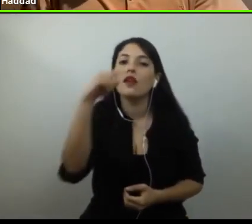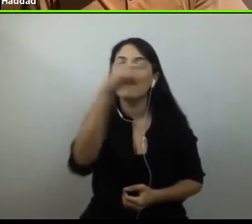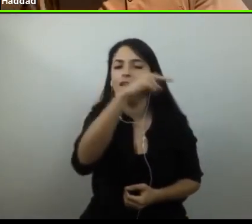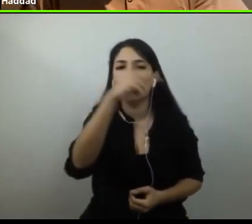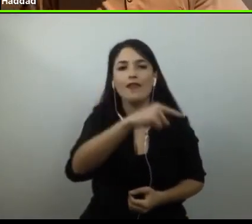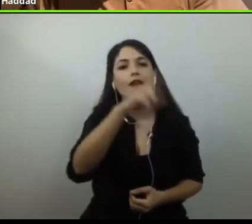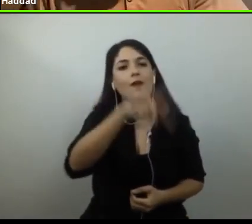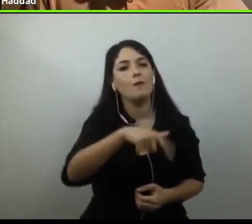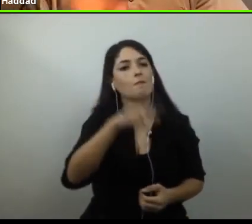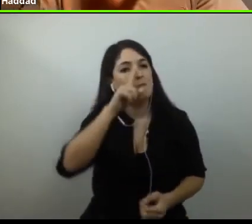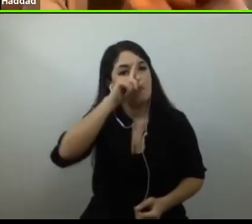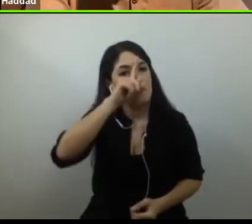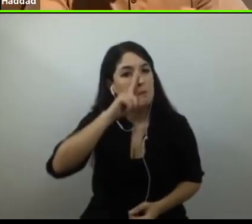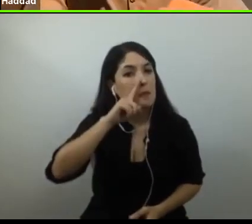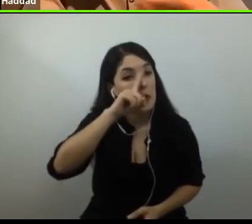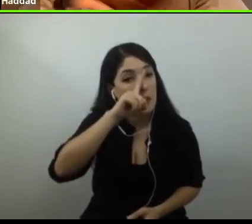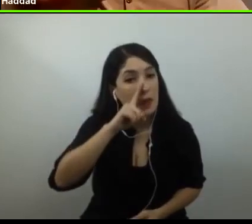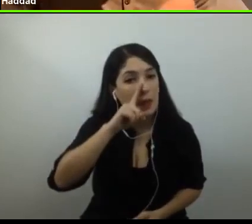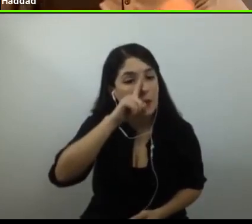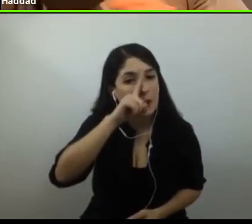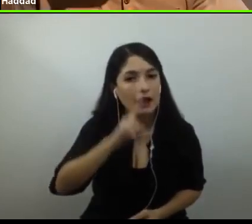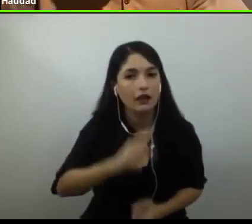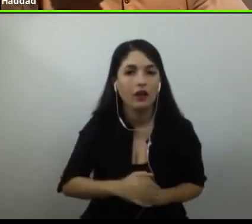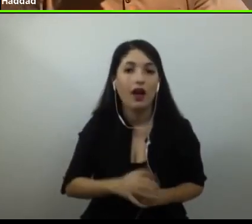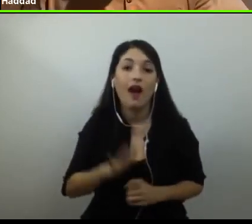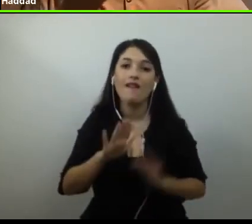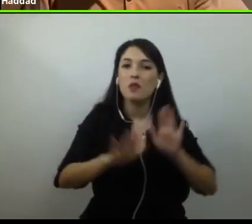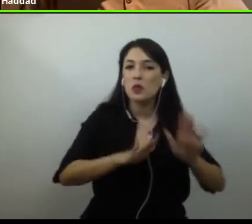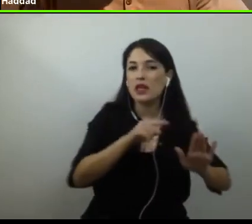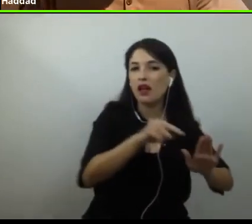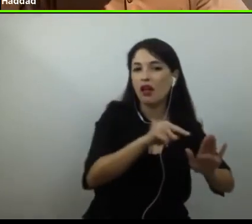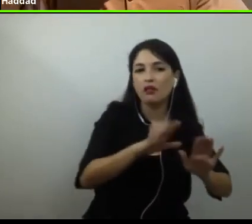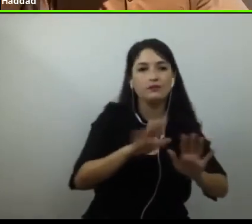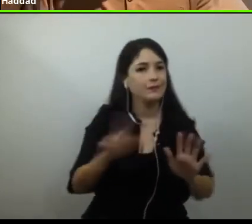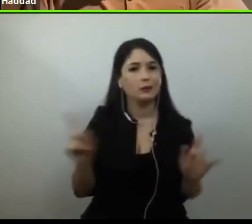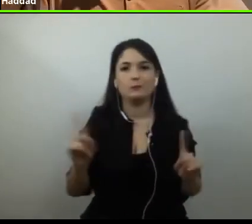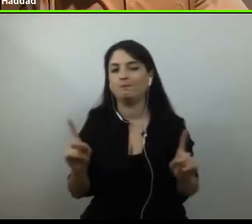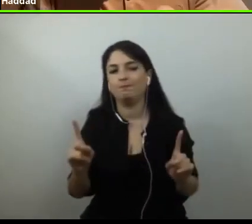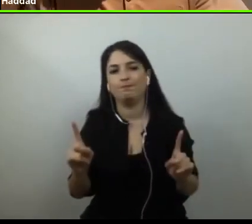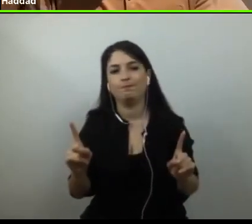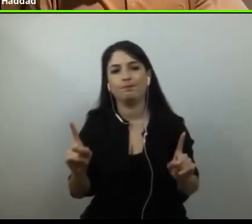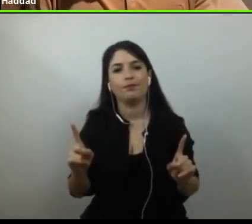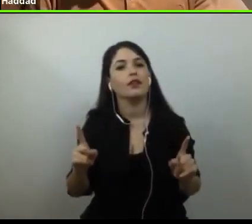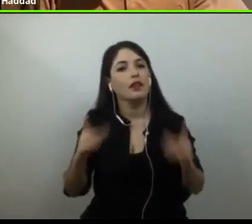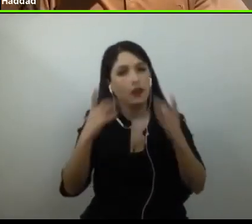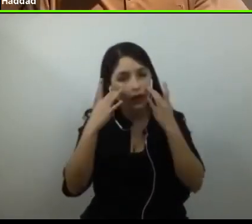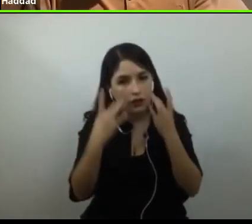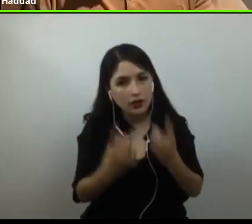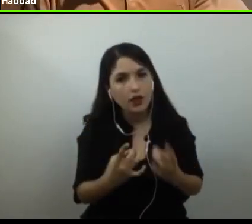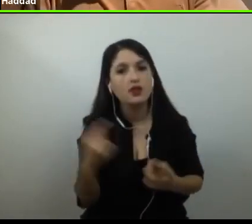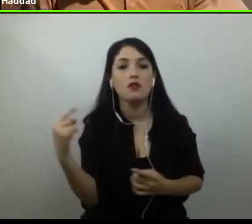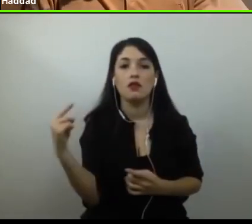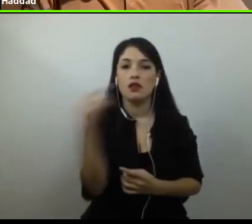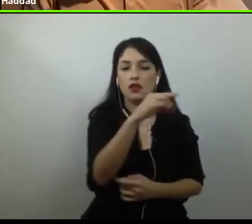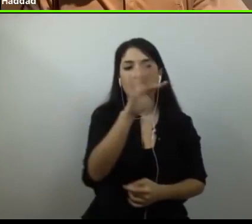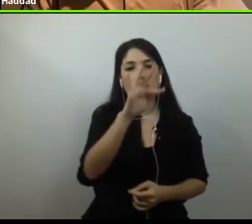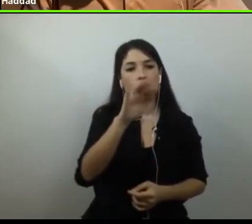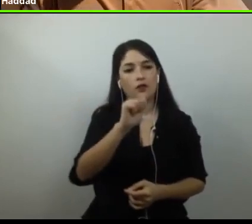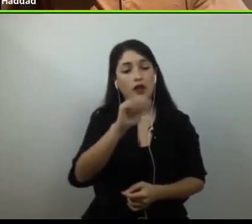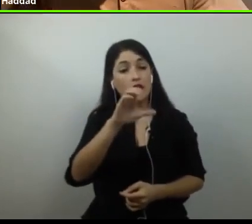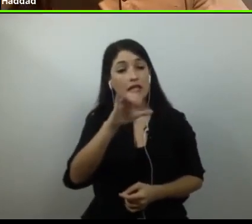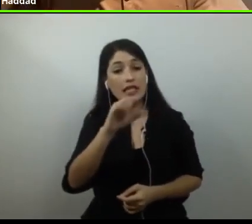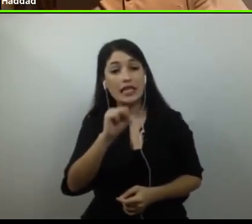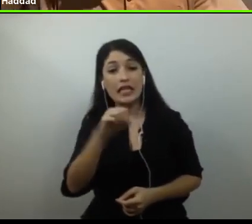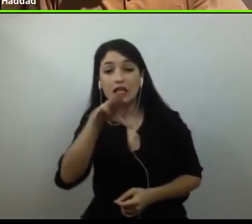Então, não é para vamos cuidar disso e não vamos cuidar daquilo. Não. As armas do fascismo, ele